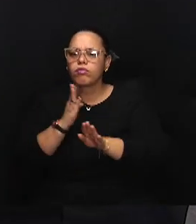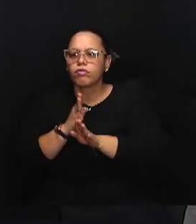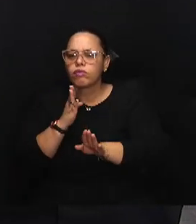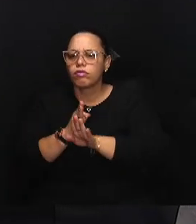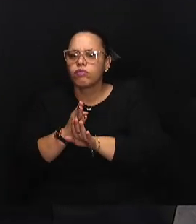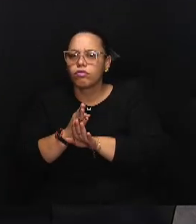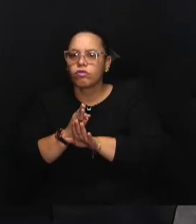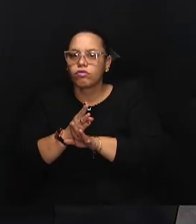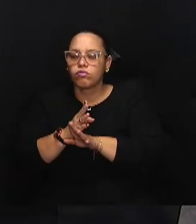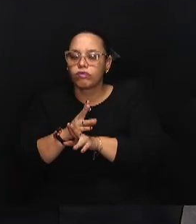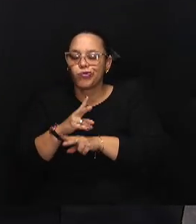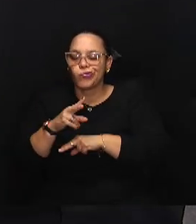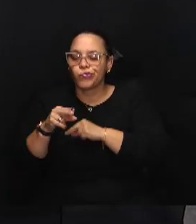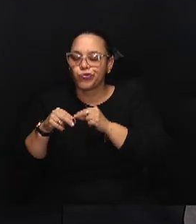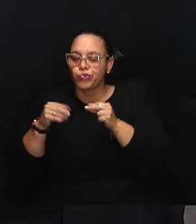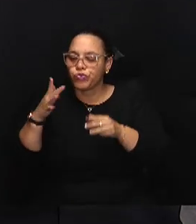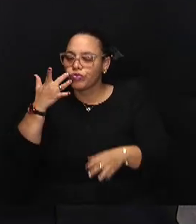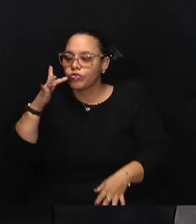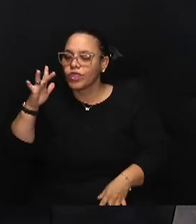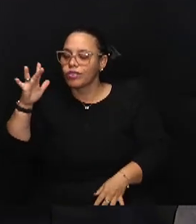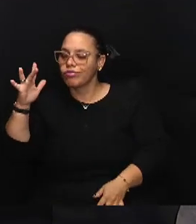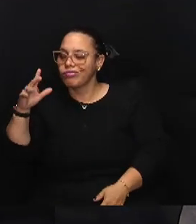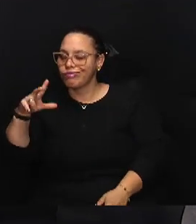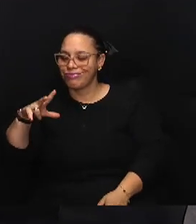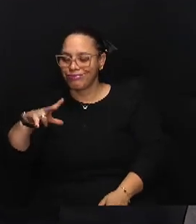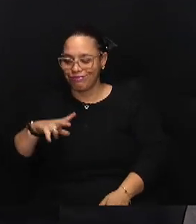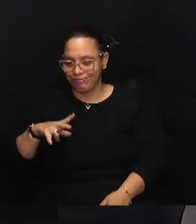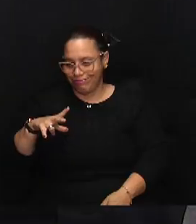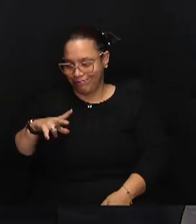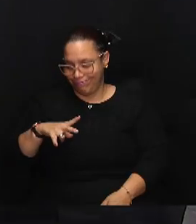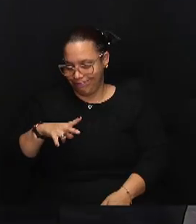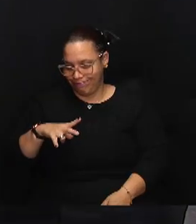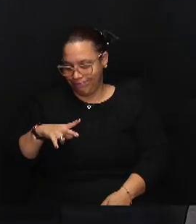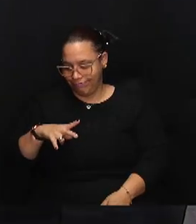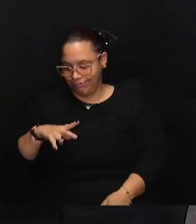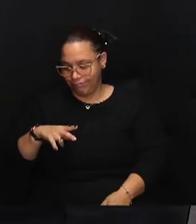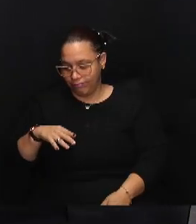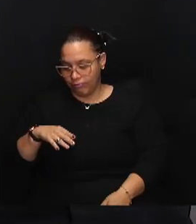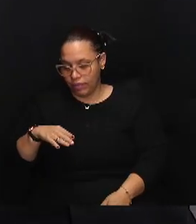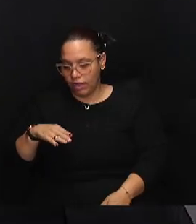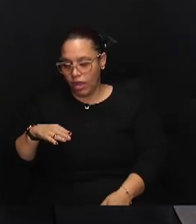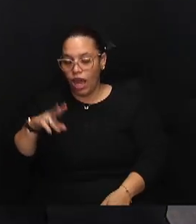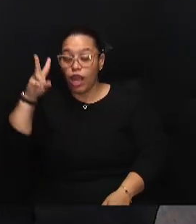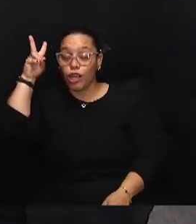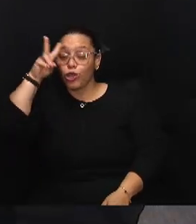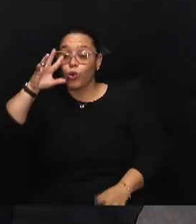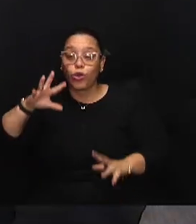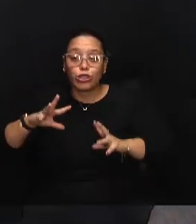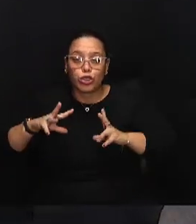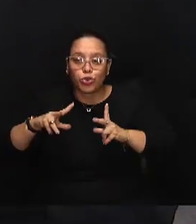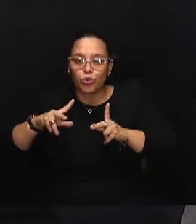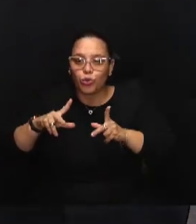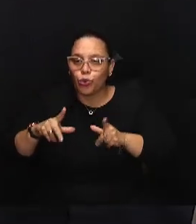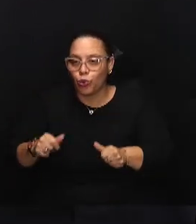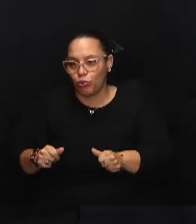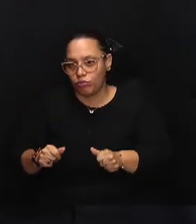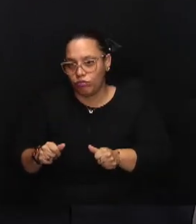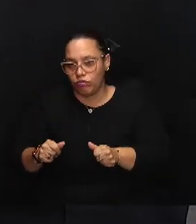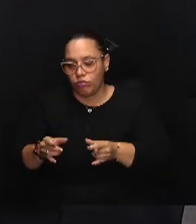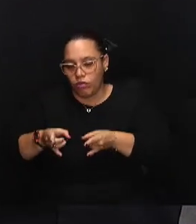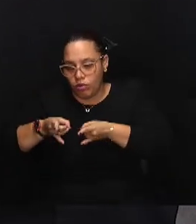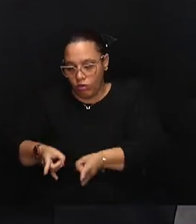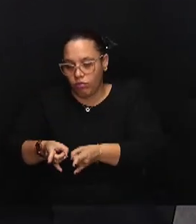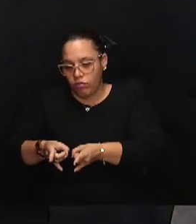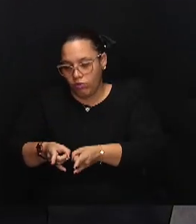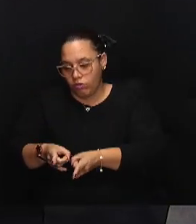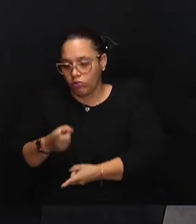um tesouro muito particular no cemitério, que são as biografias de todo mundo que foi sepultado em Campinas.